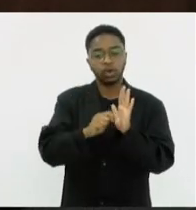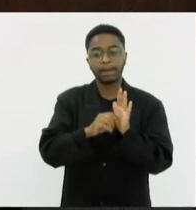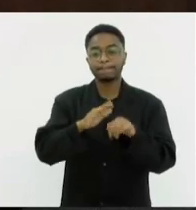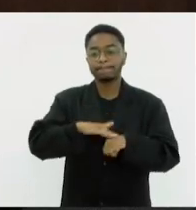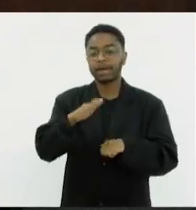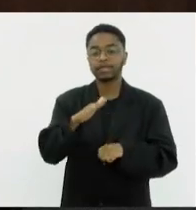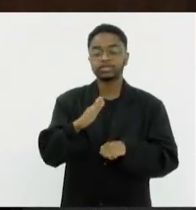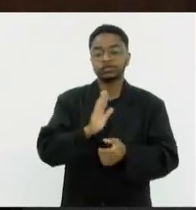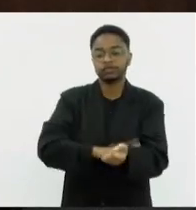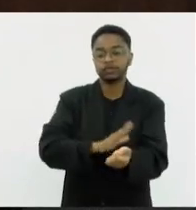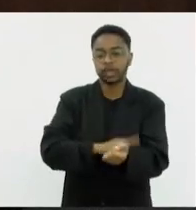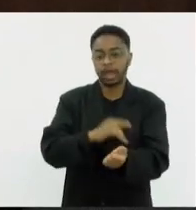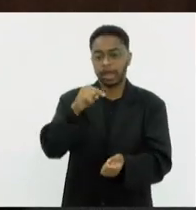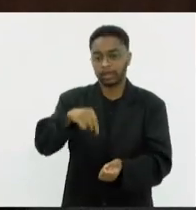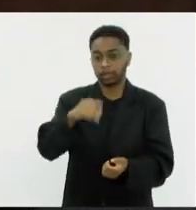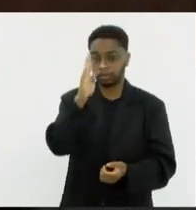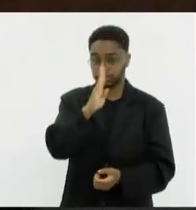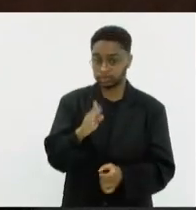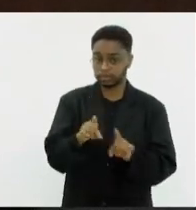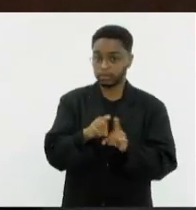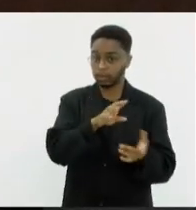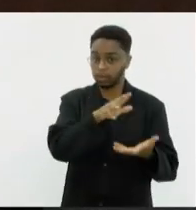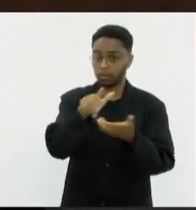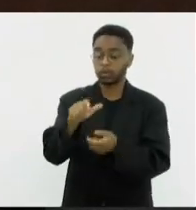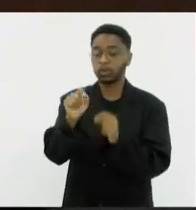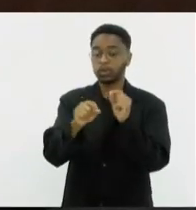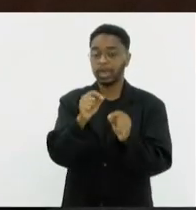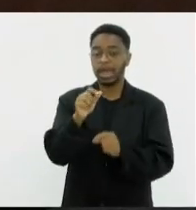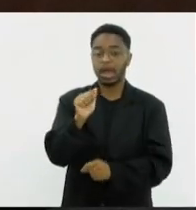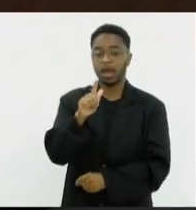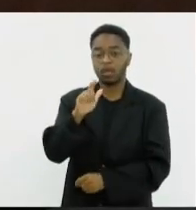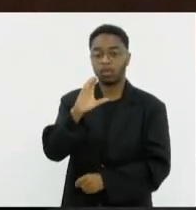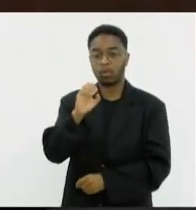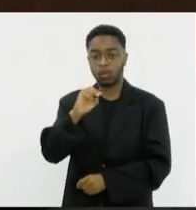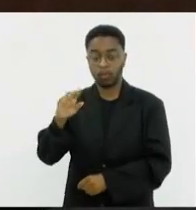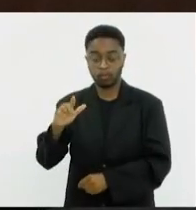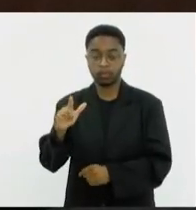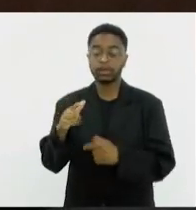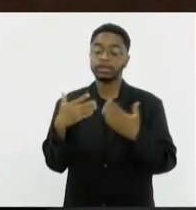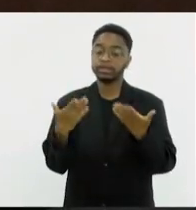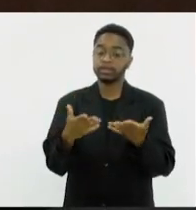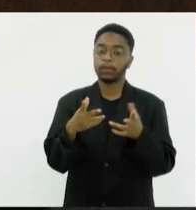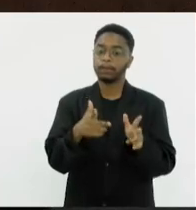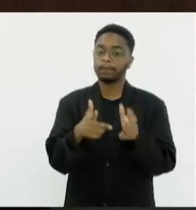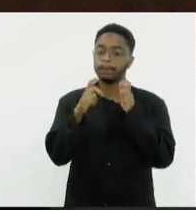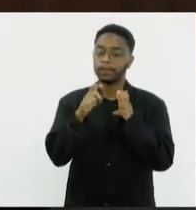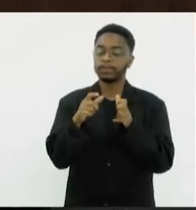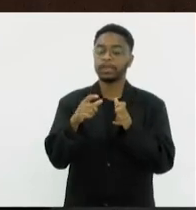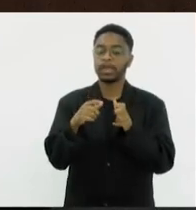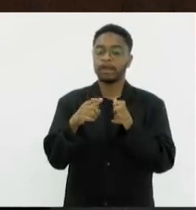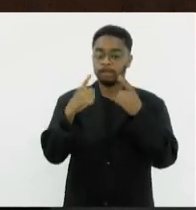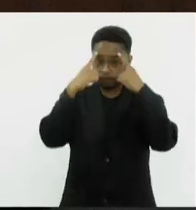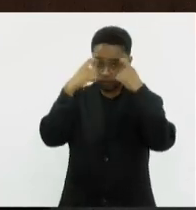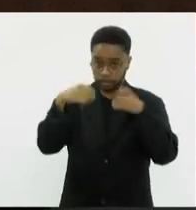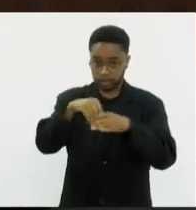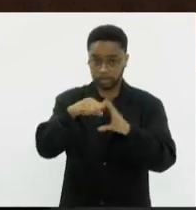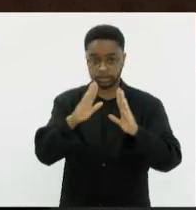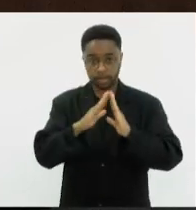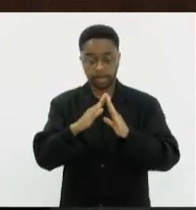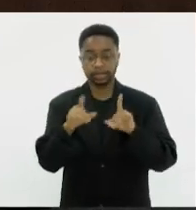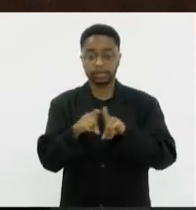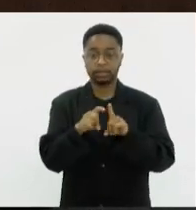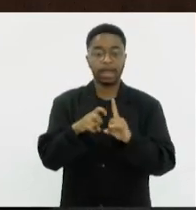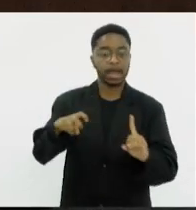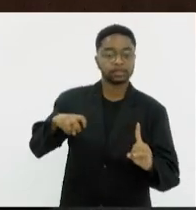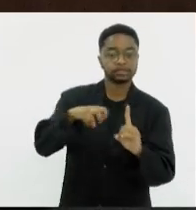álcool. Então, para efeito de adoecimento da população, você pega, por exemplo, os casos de violência doméstica, os casos de acidente